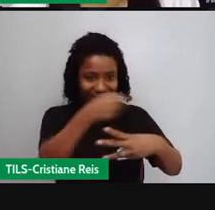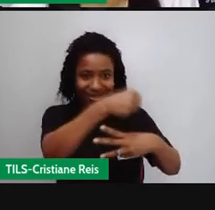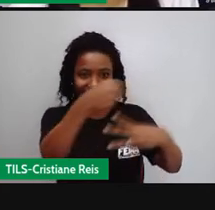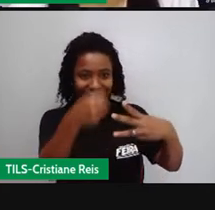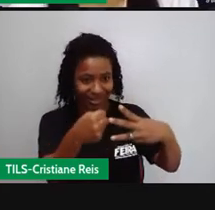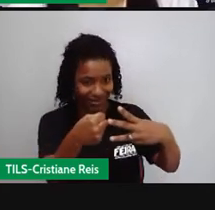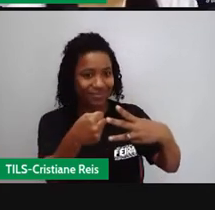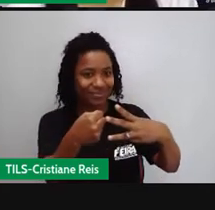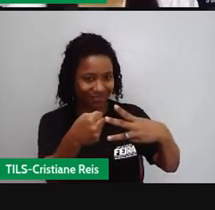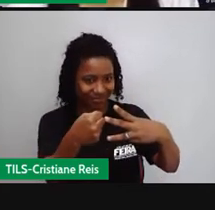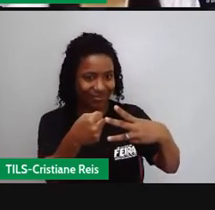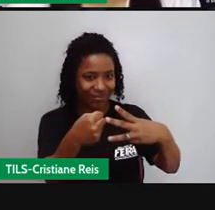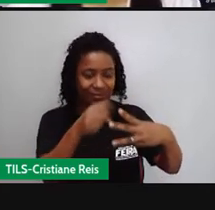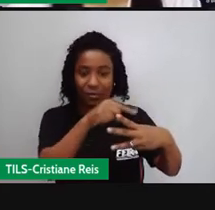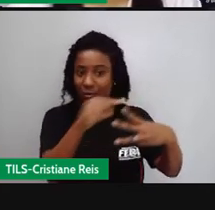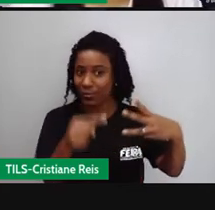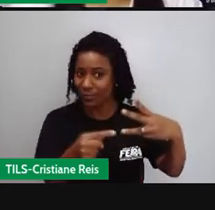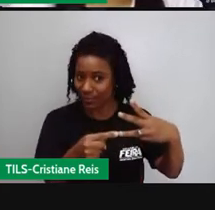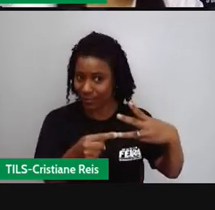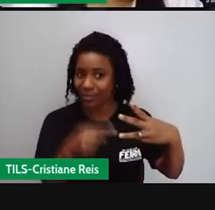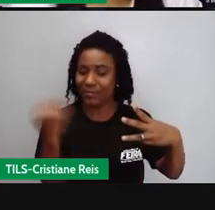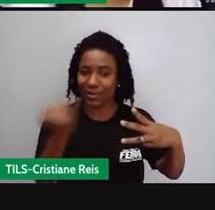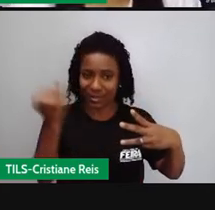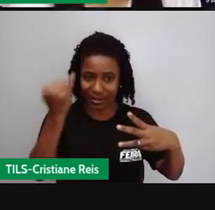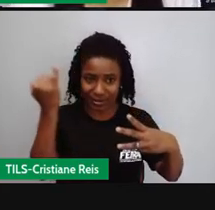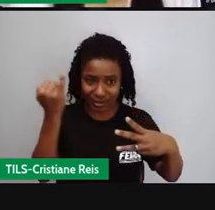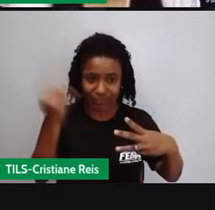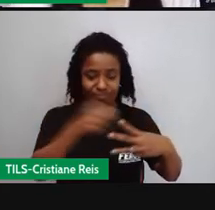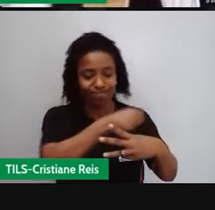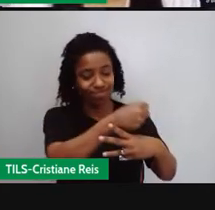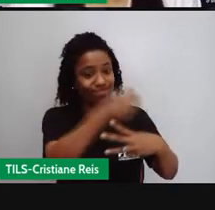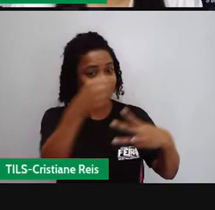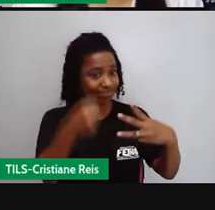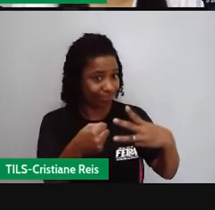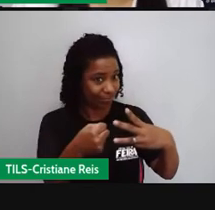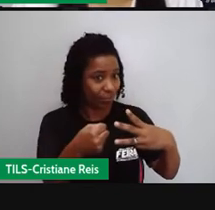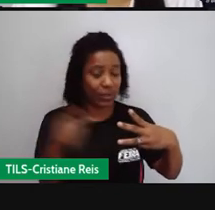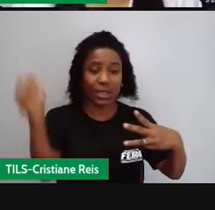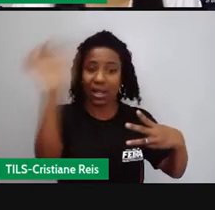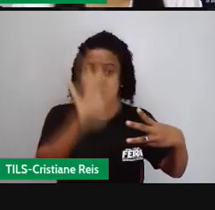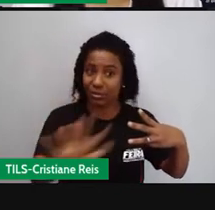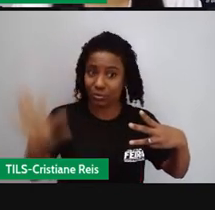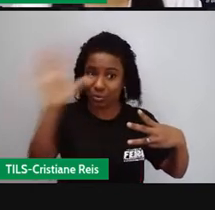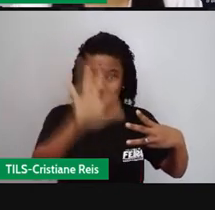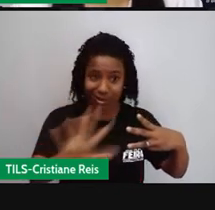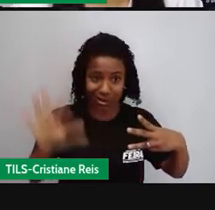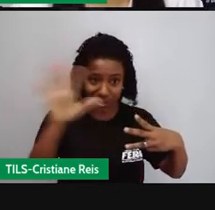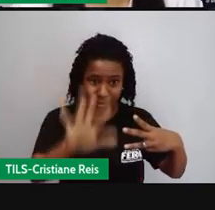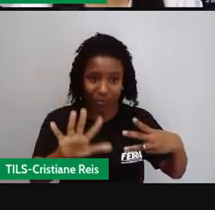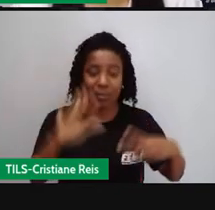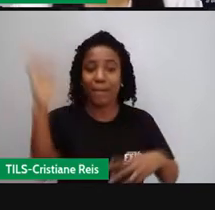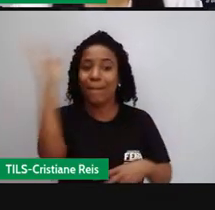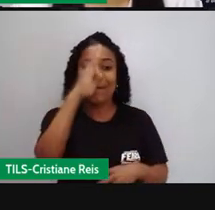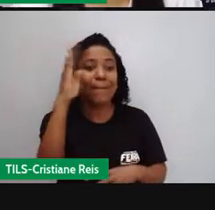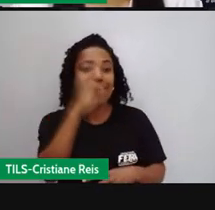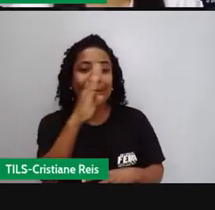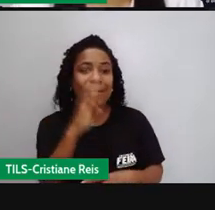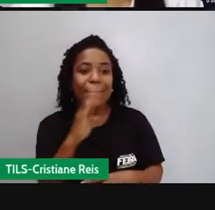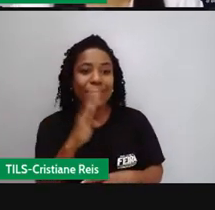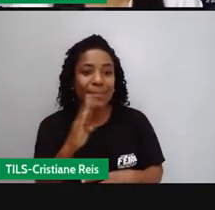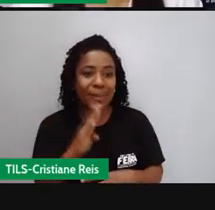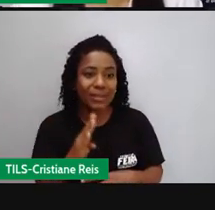do nosso país, tanto na instância nacional, quando a gente fala aí de Brasil, e aí vem aí os